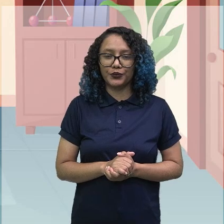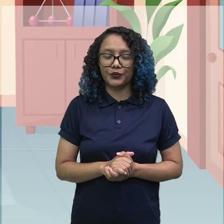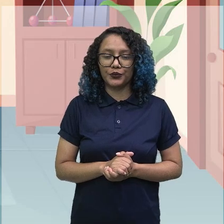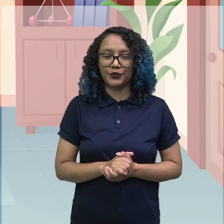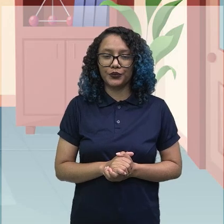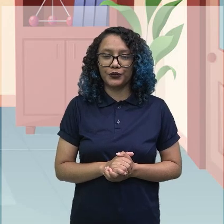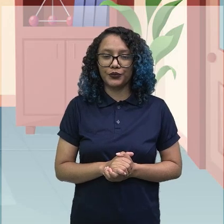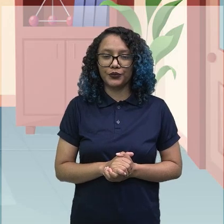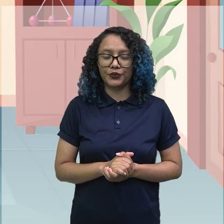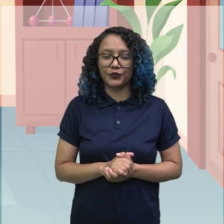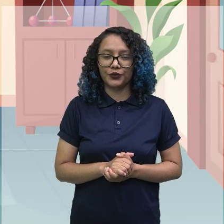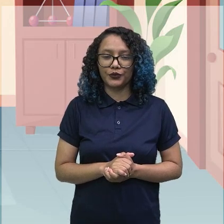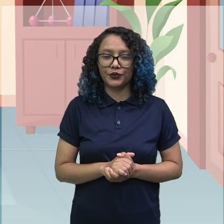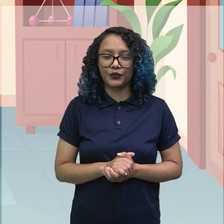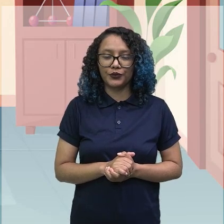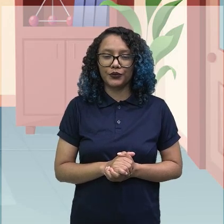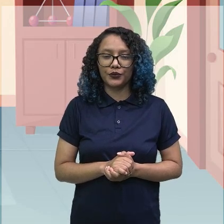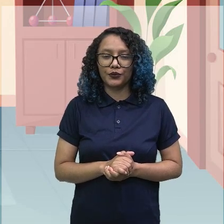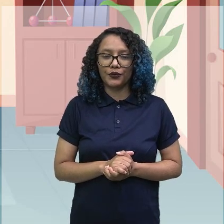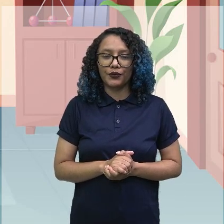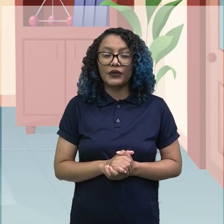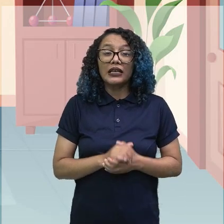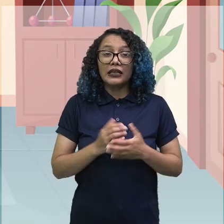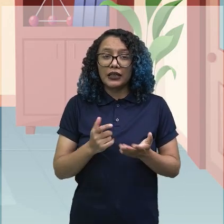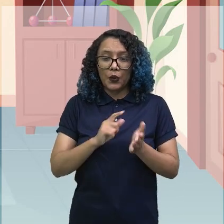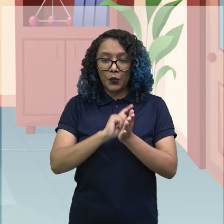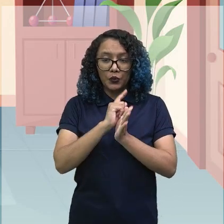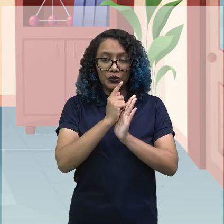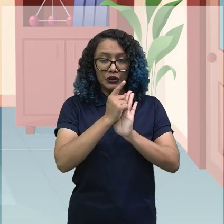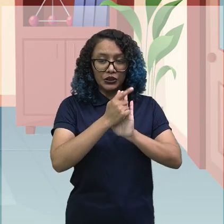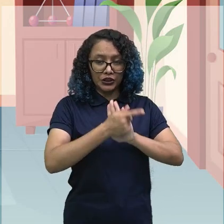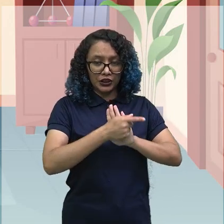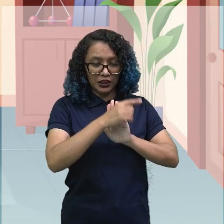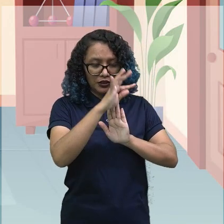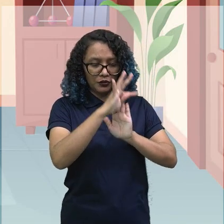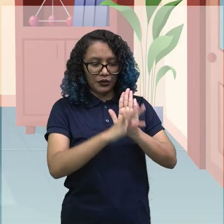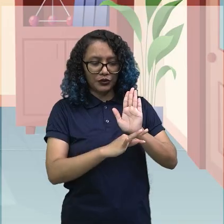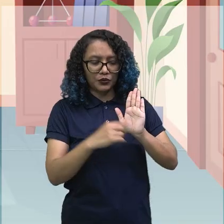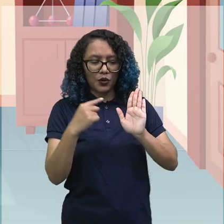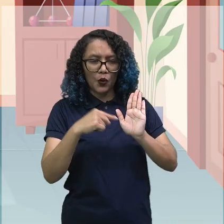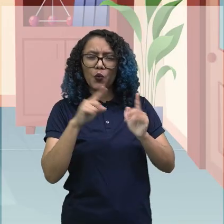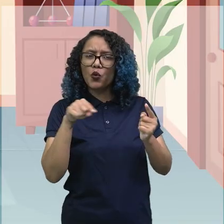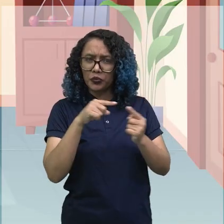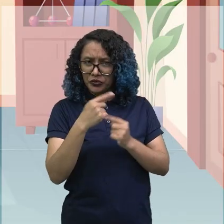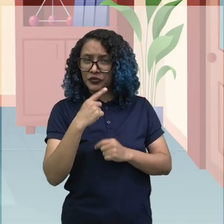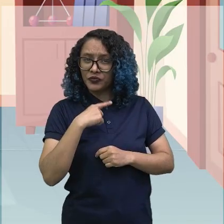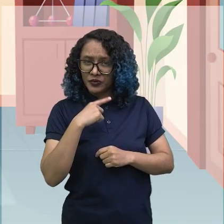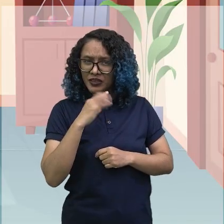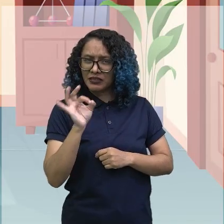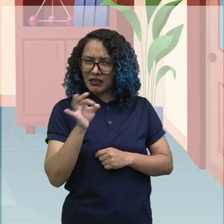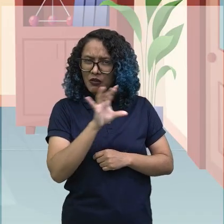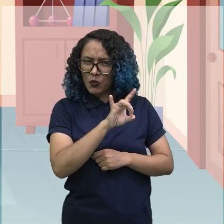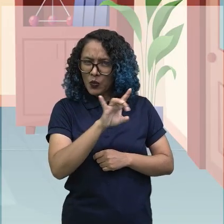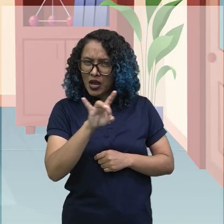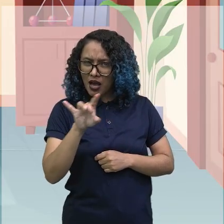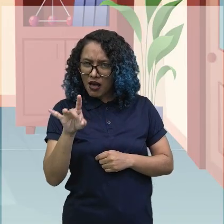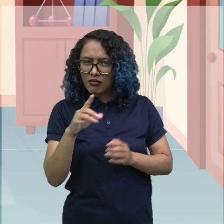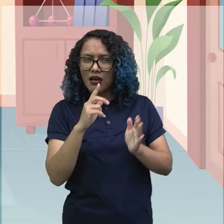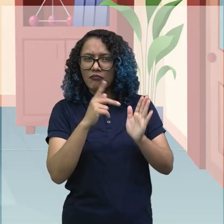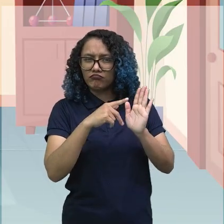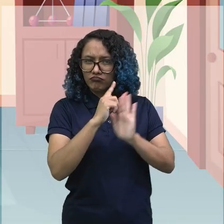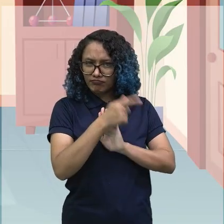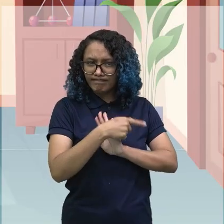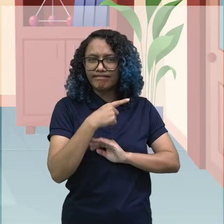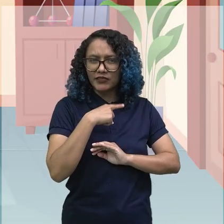Assim, como todos os gêneros textuais, eles têm um objetivo, né? Uma